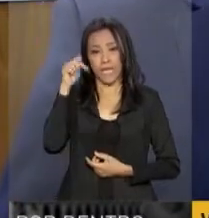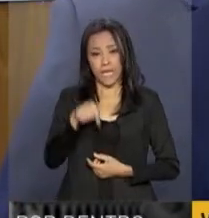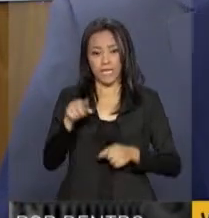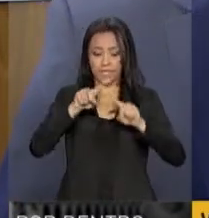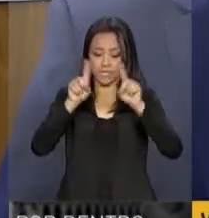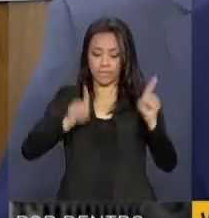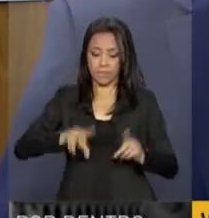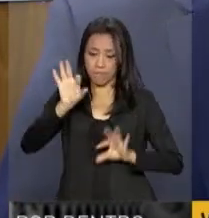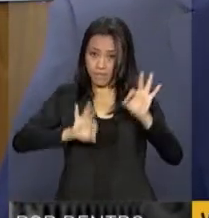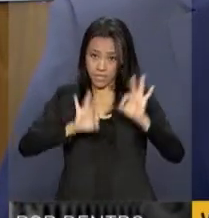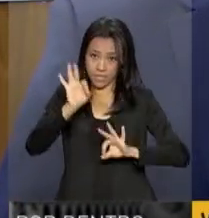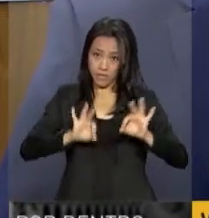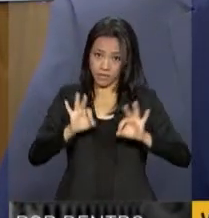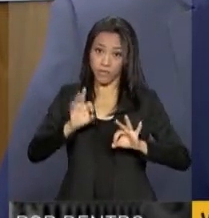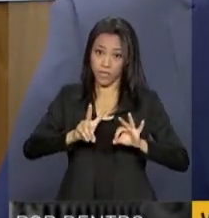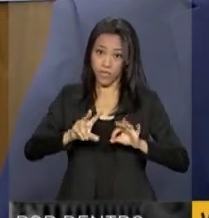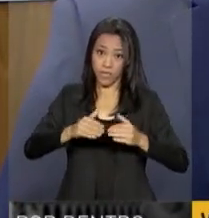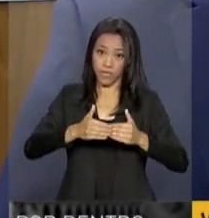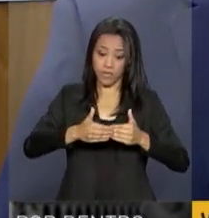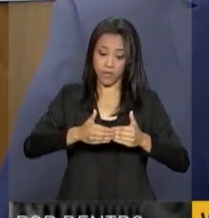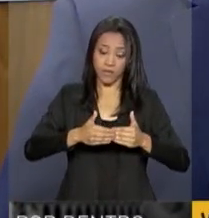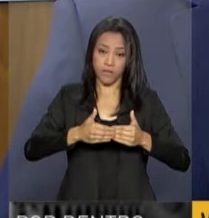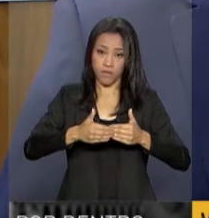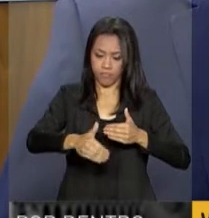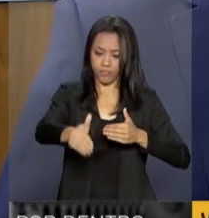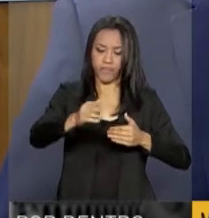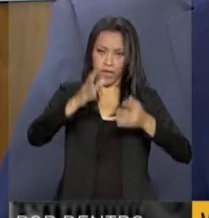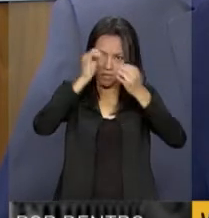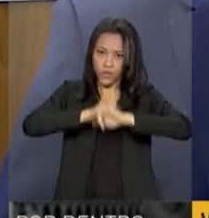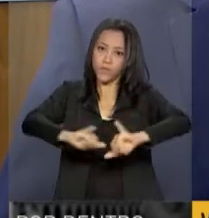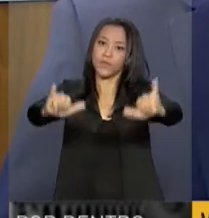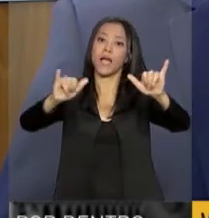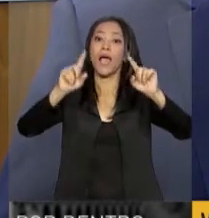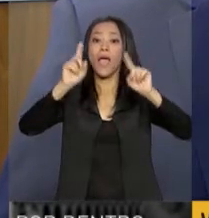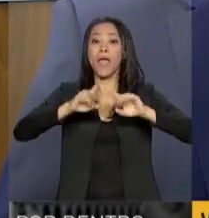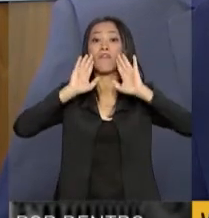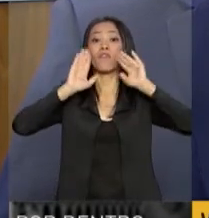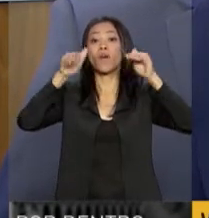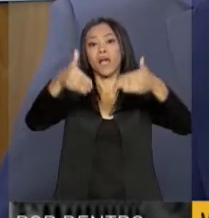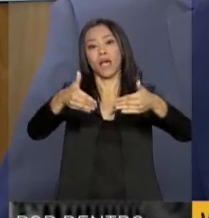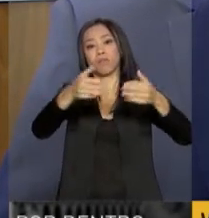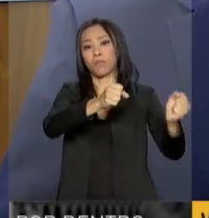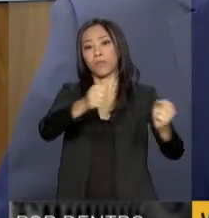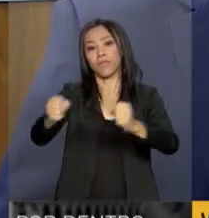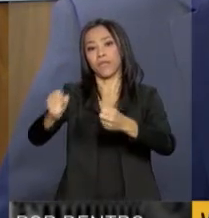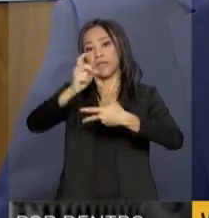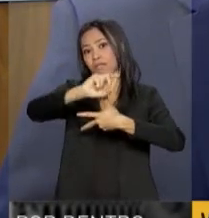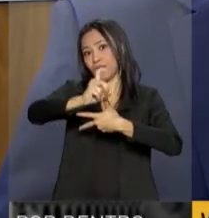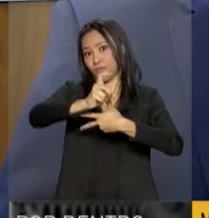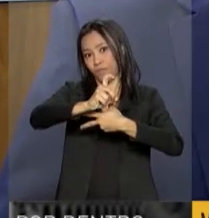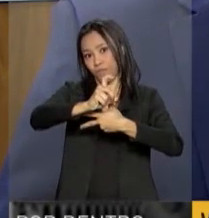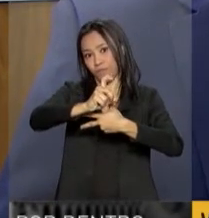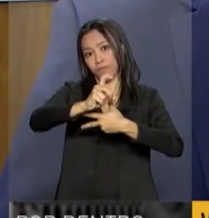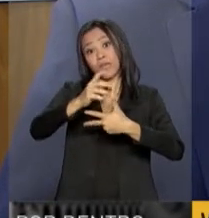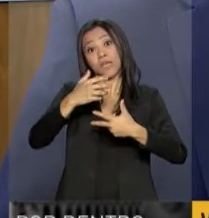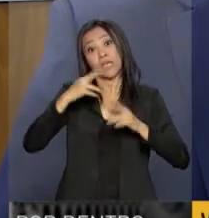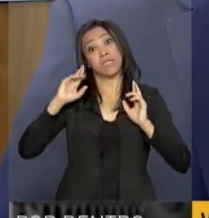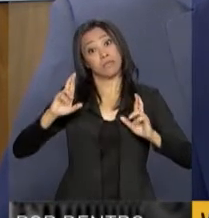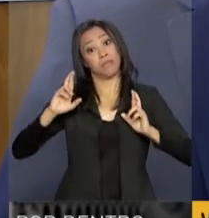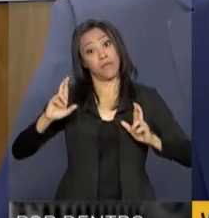estamos lançando agora ele é um plano um voltado para o poder executivo federal eu espero que ele sirva